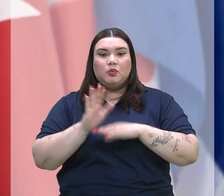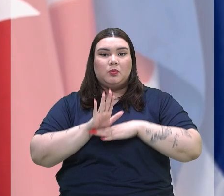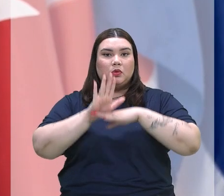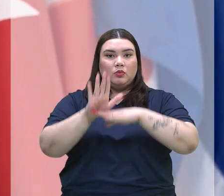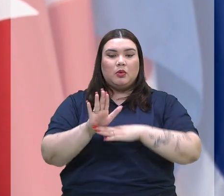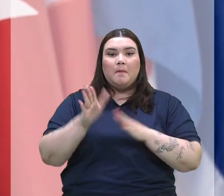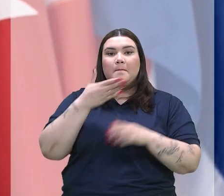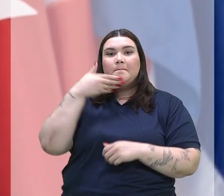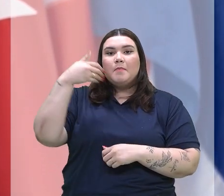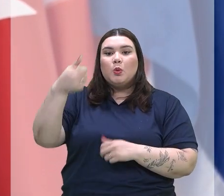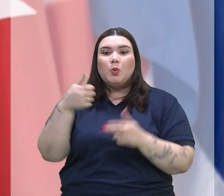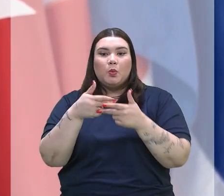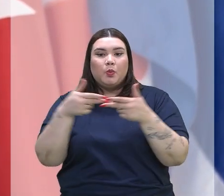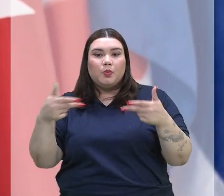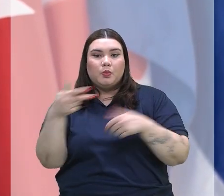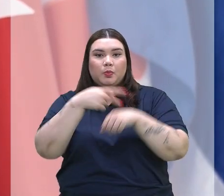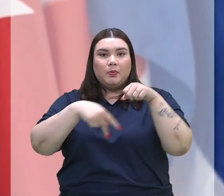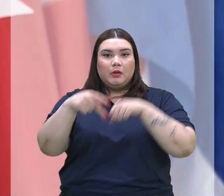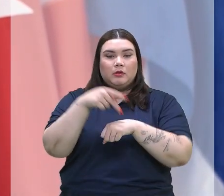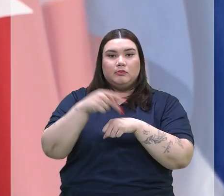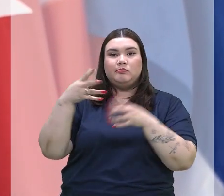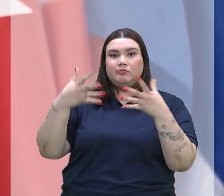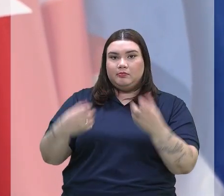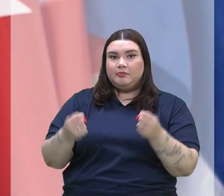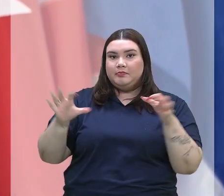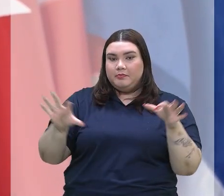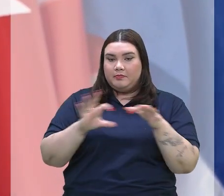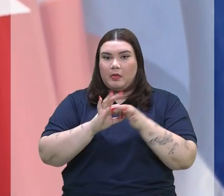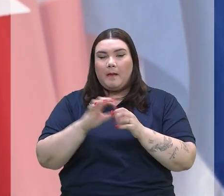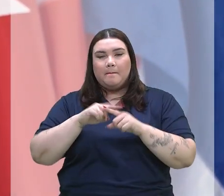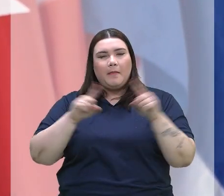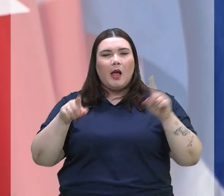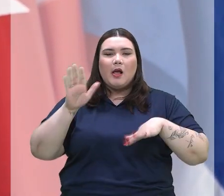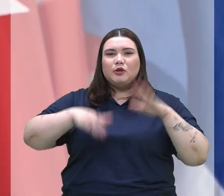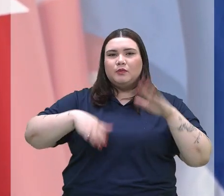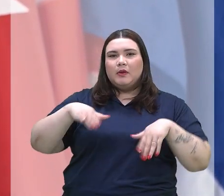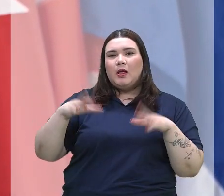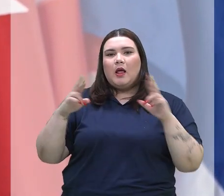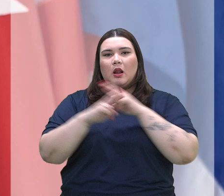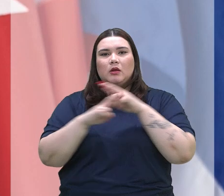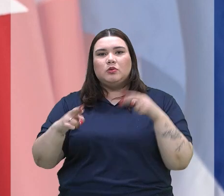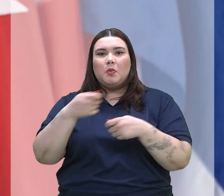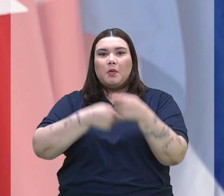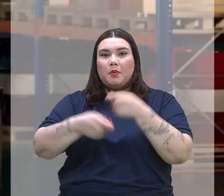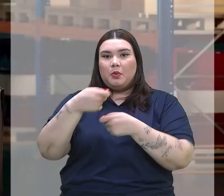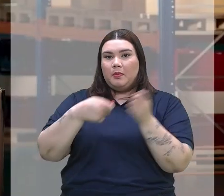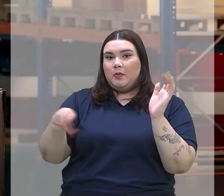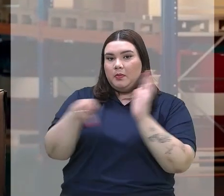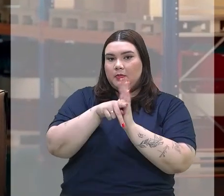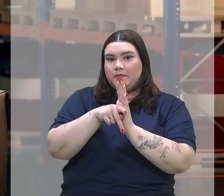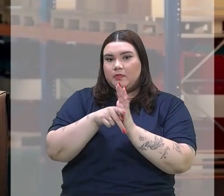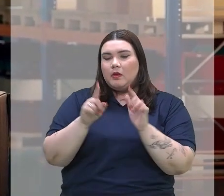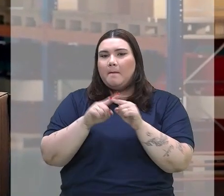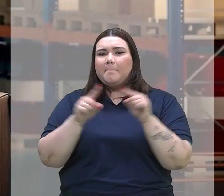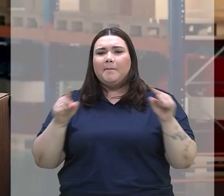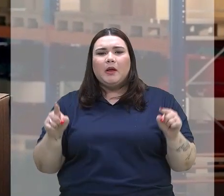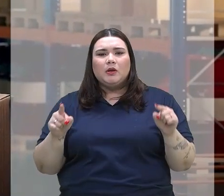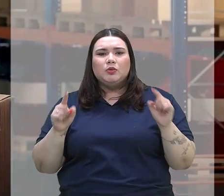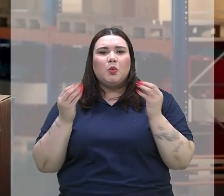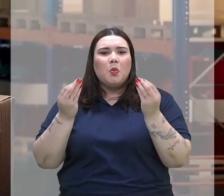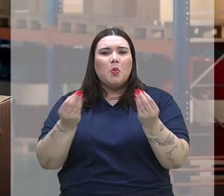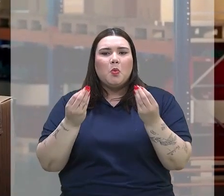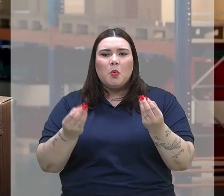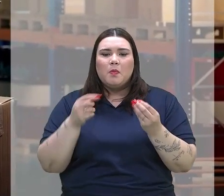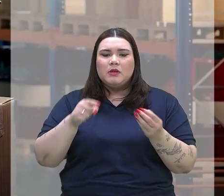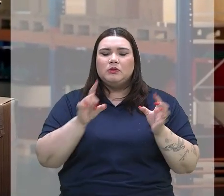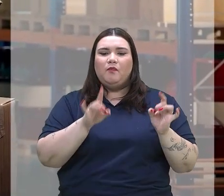melhorar alguma coisa nos países que participam. Mas geralmente tem a ver com a economia deles. Mas afinal, como